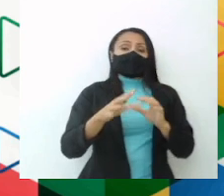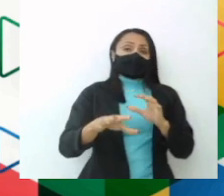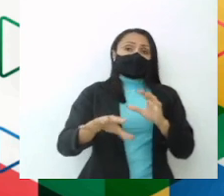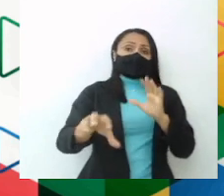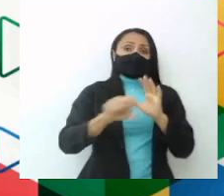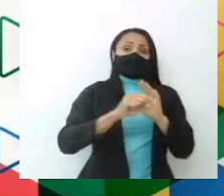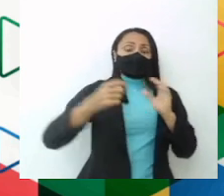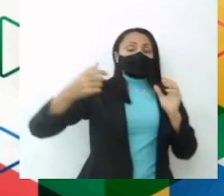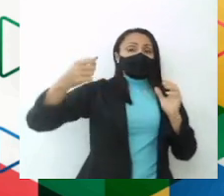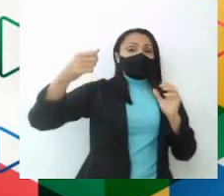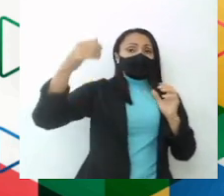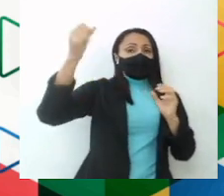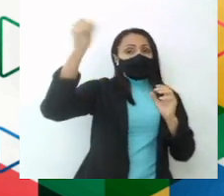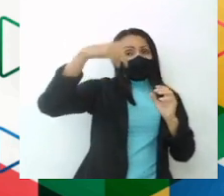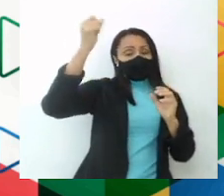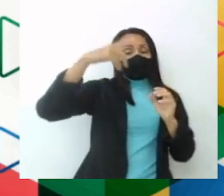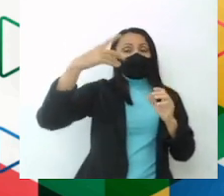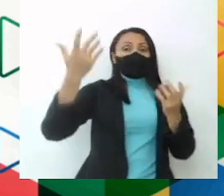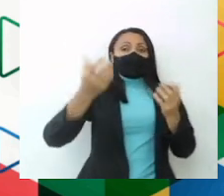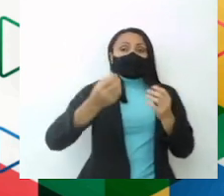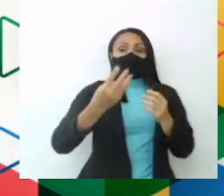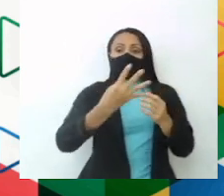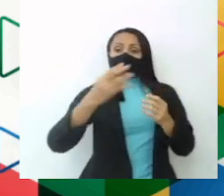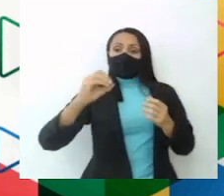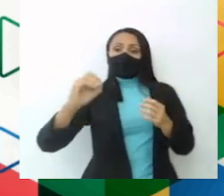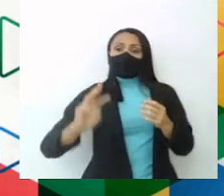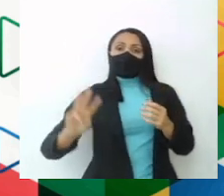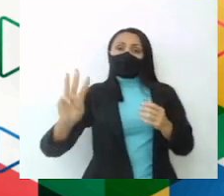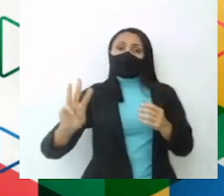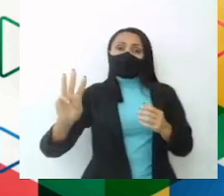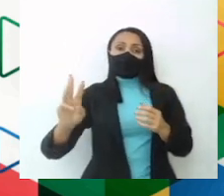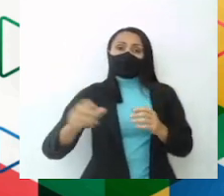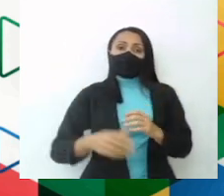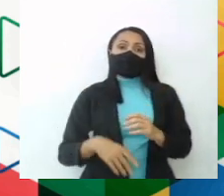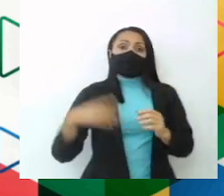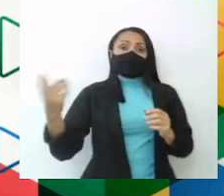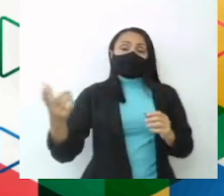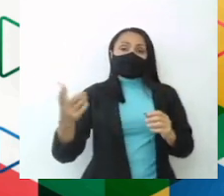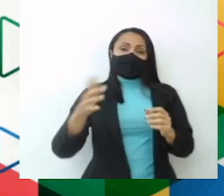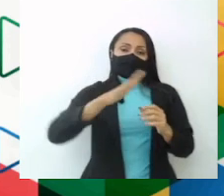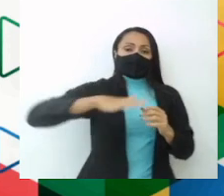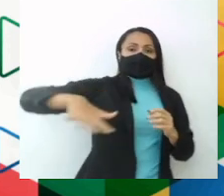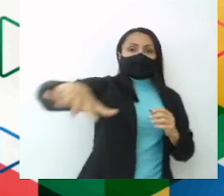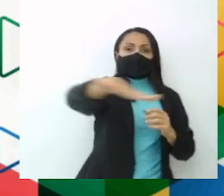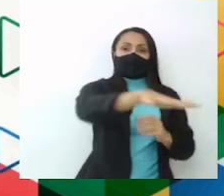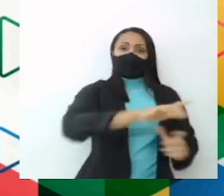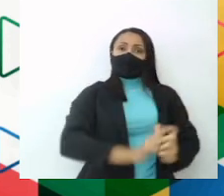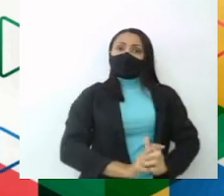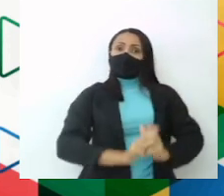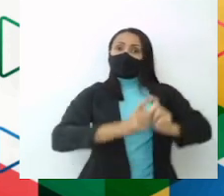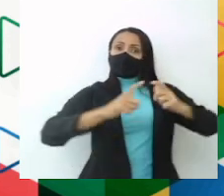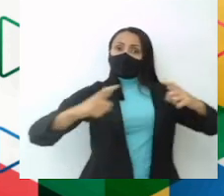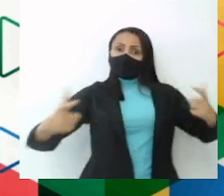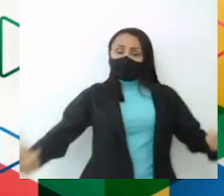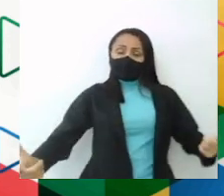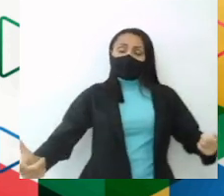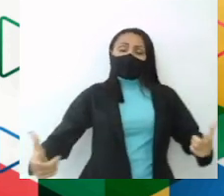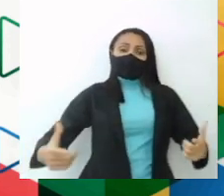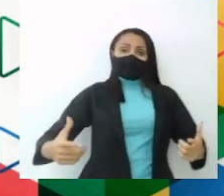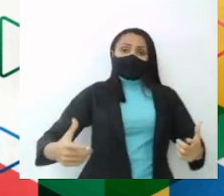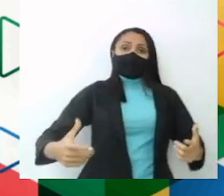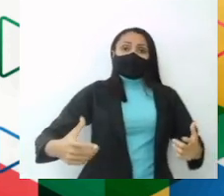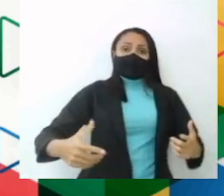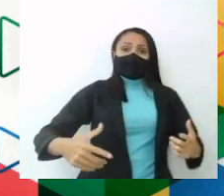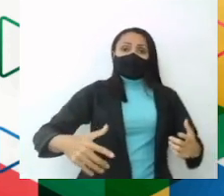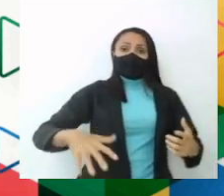de raios solares para produzir 400 watts-hora, então, se eu aumentar a área, eu vou conseguir absorver mais ou